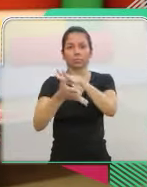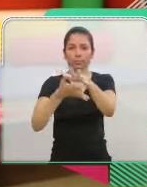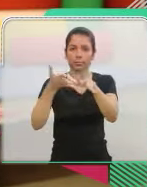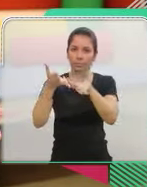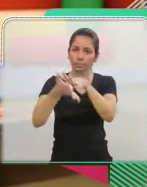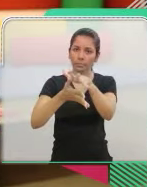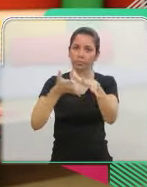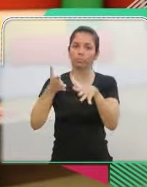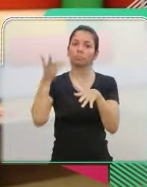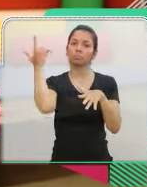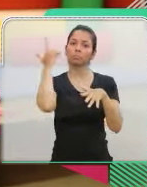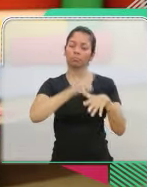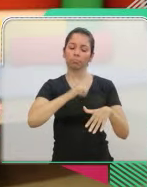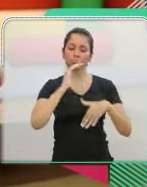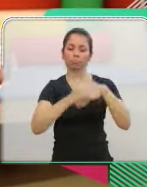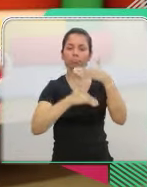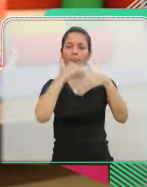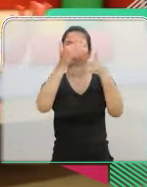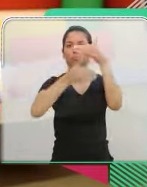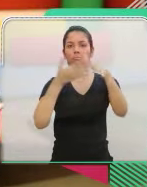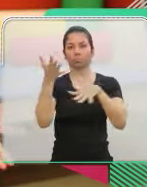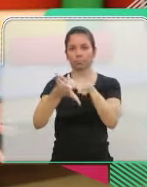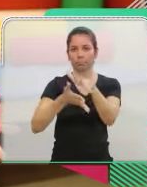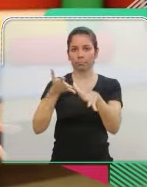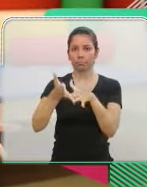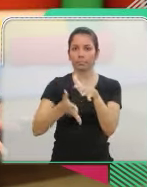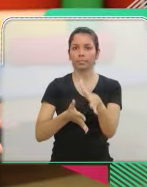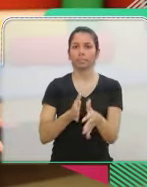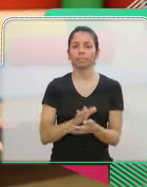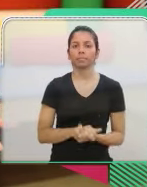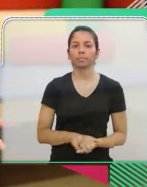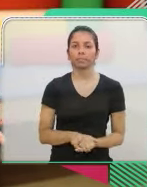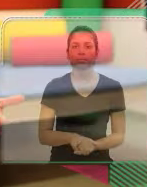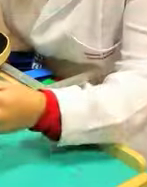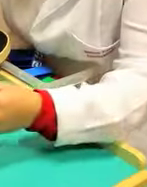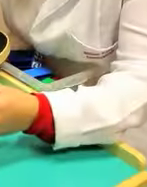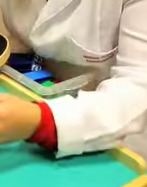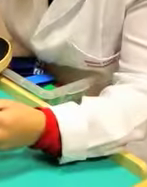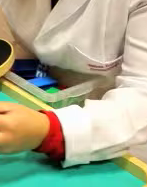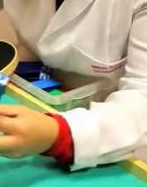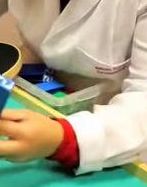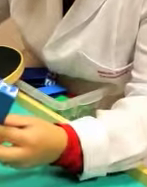pedagógico em língua de sinais para desenvolvimento da língua de sinais.